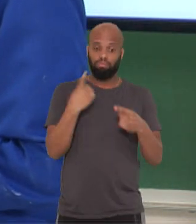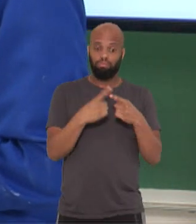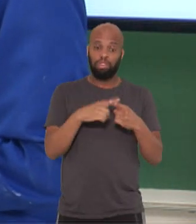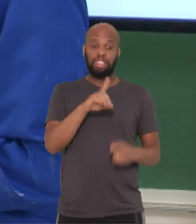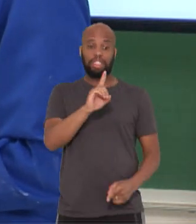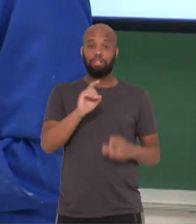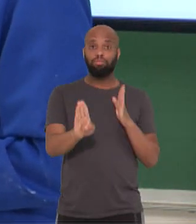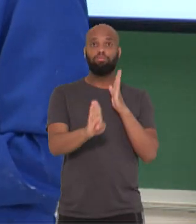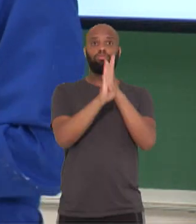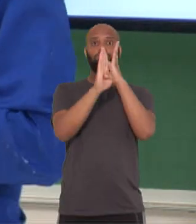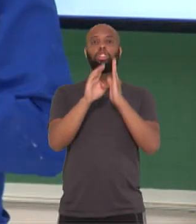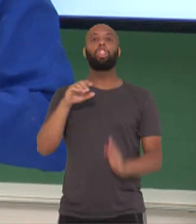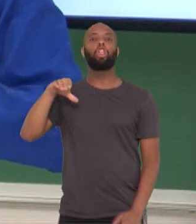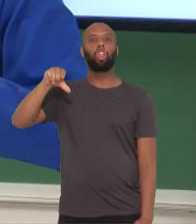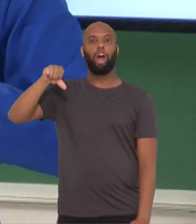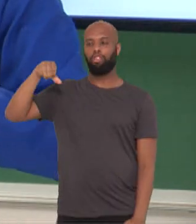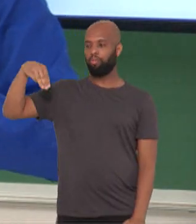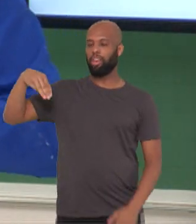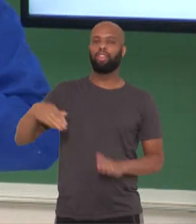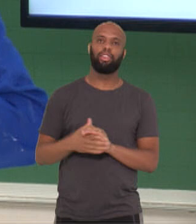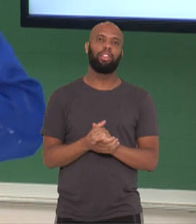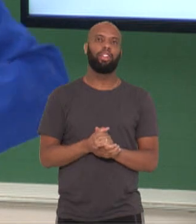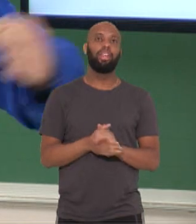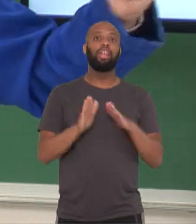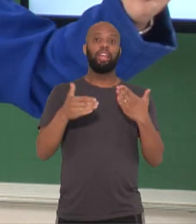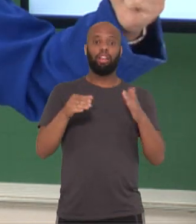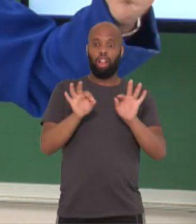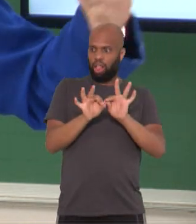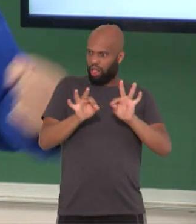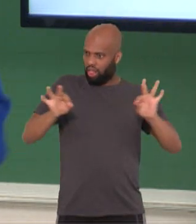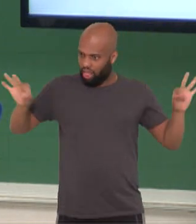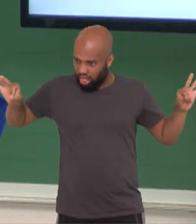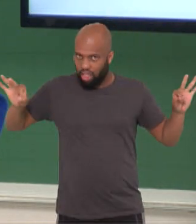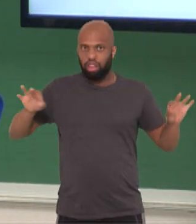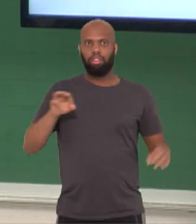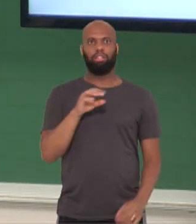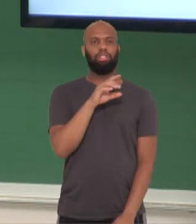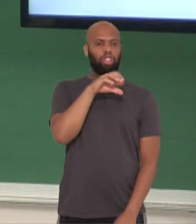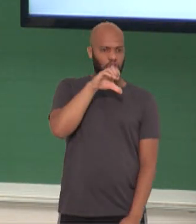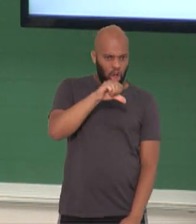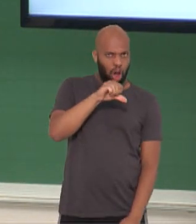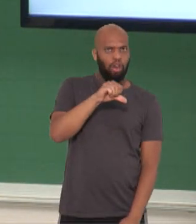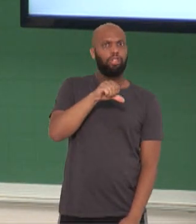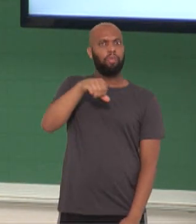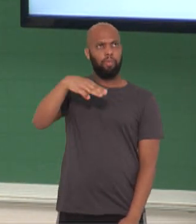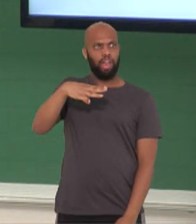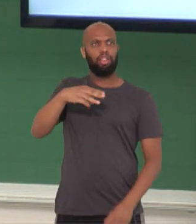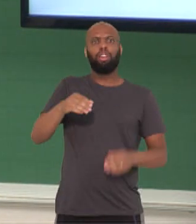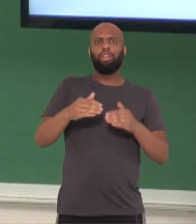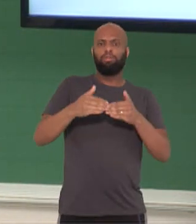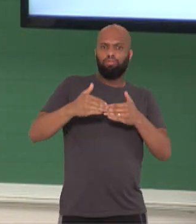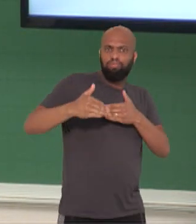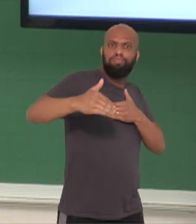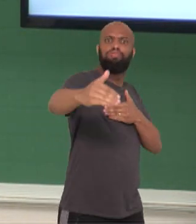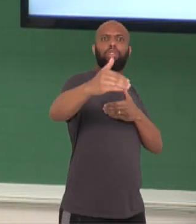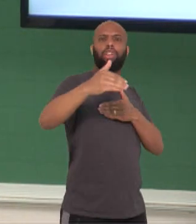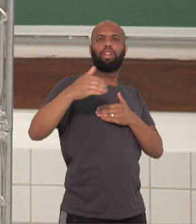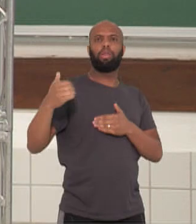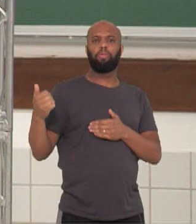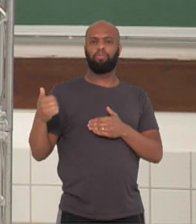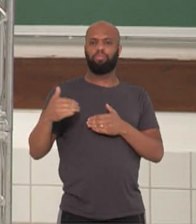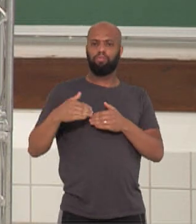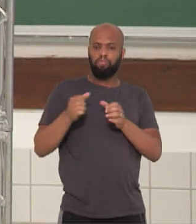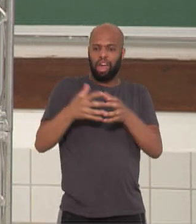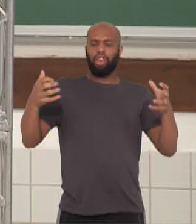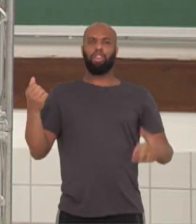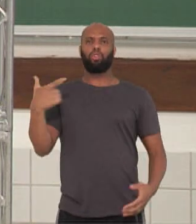encontrada foi de 9 metros. Como a distância entre essas cargas é muito grande, 9 metros seria uma distância maior do que normalmente as salas de